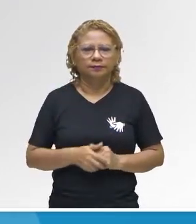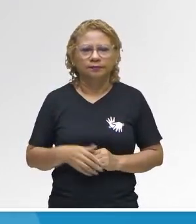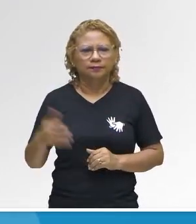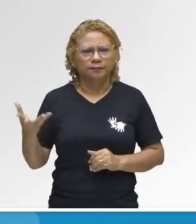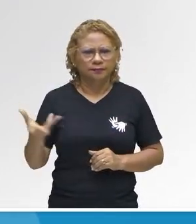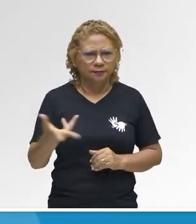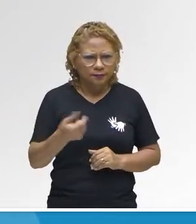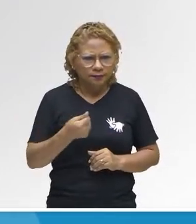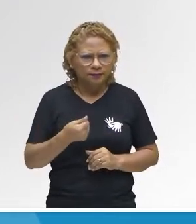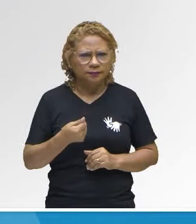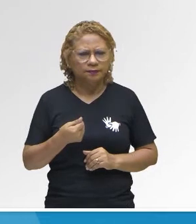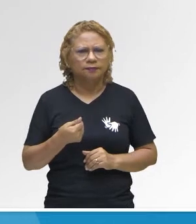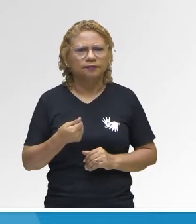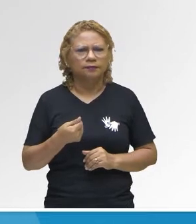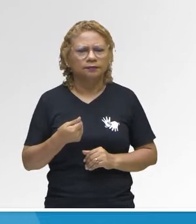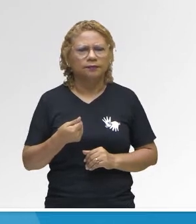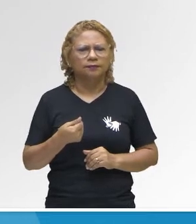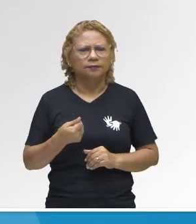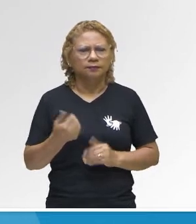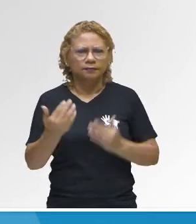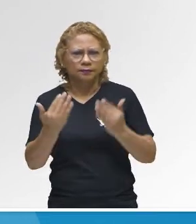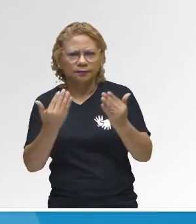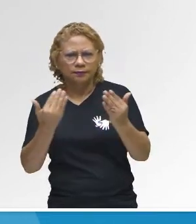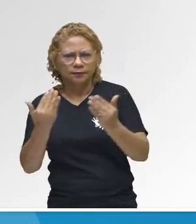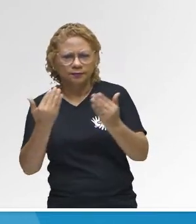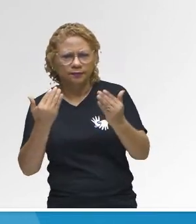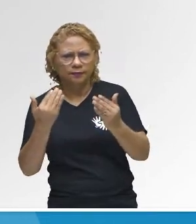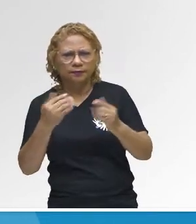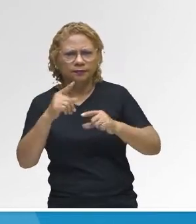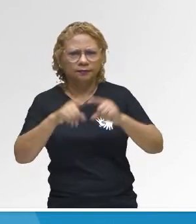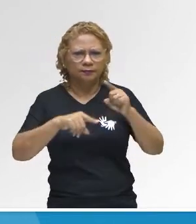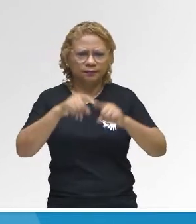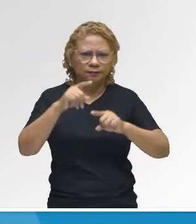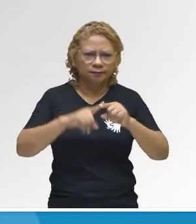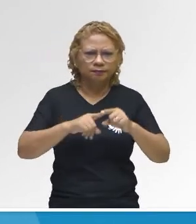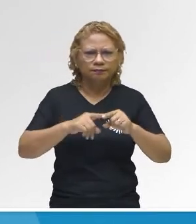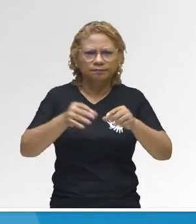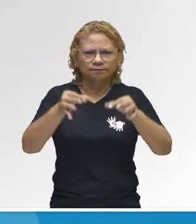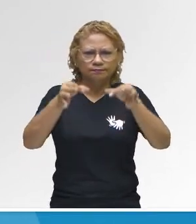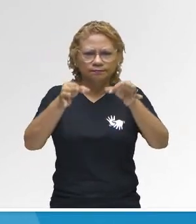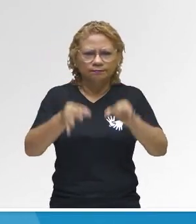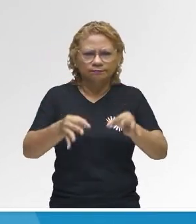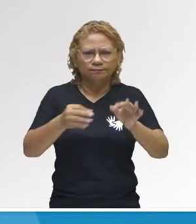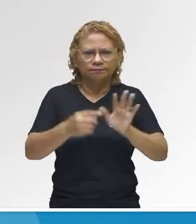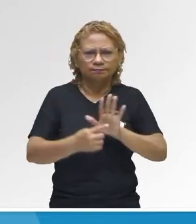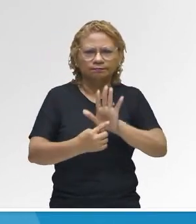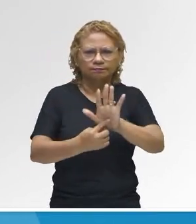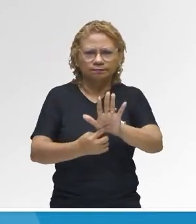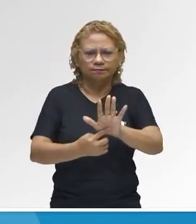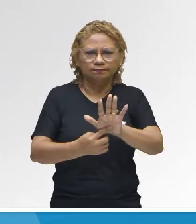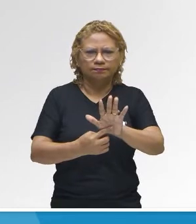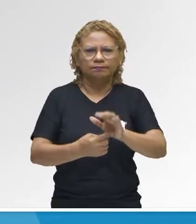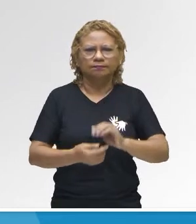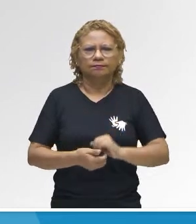Habilidade: interpretar e associar objetos sólidos às suas diferentes representações.